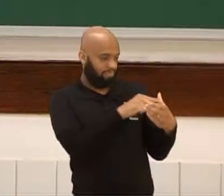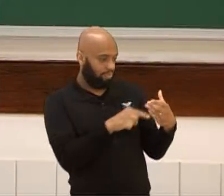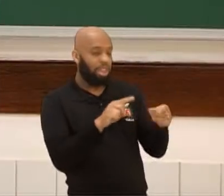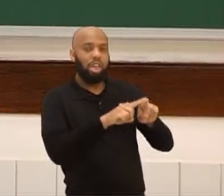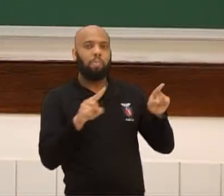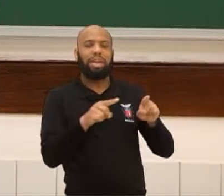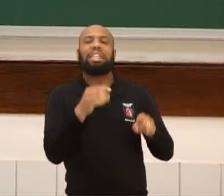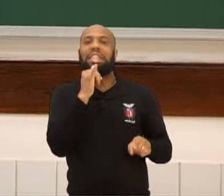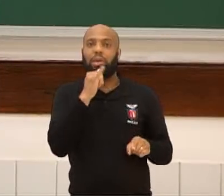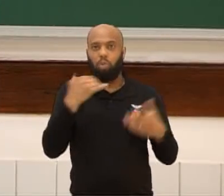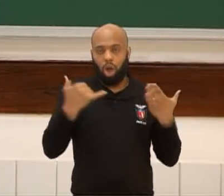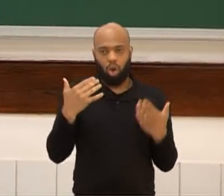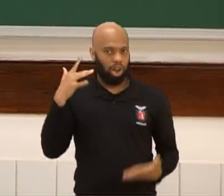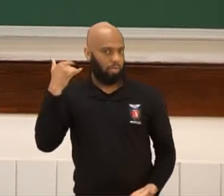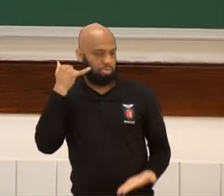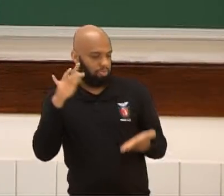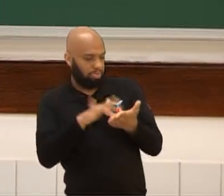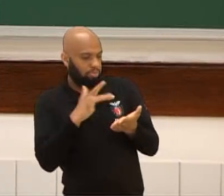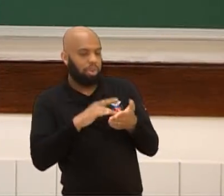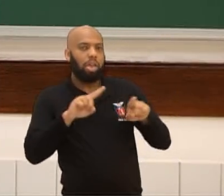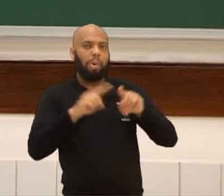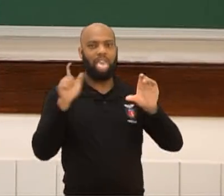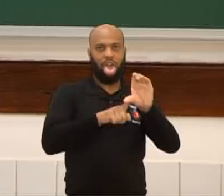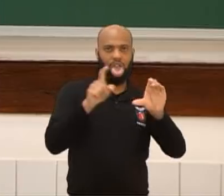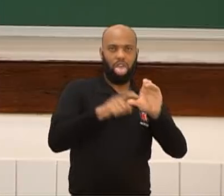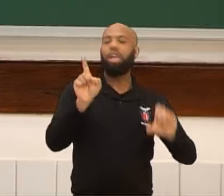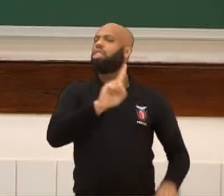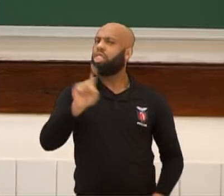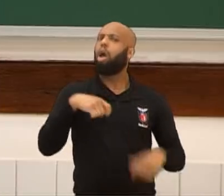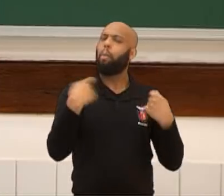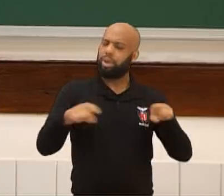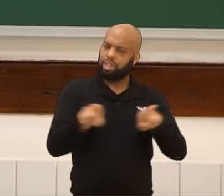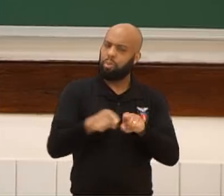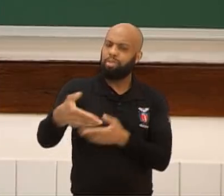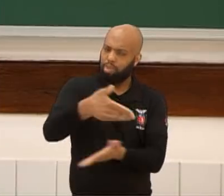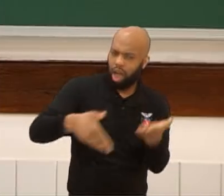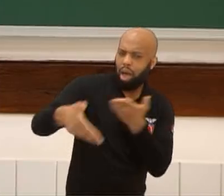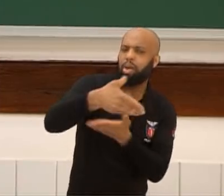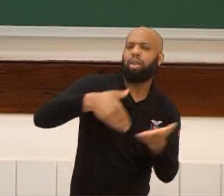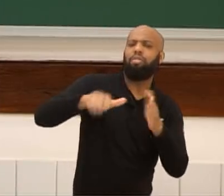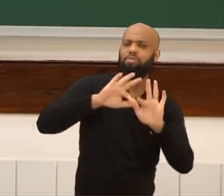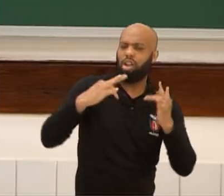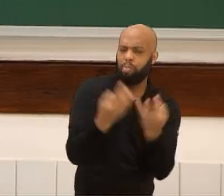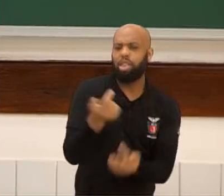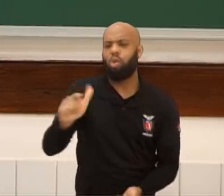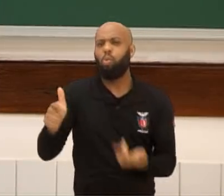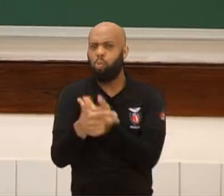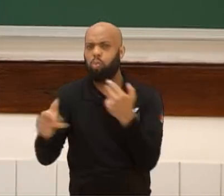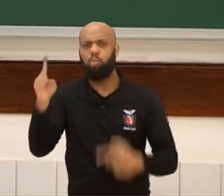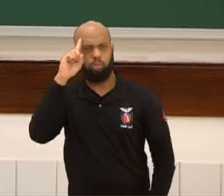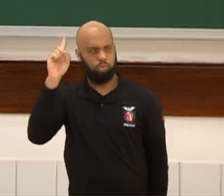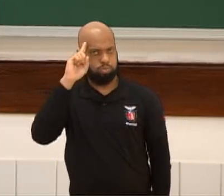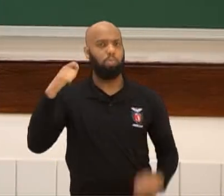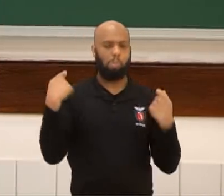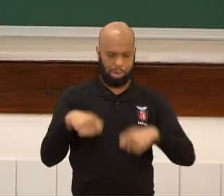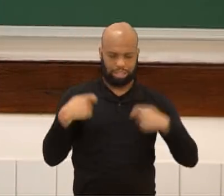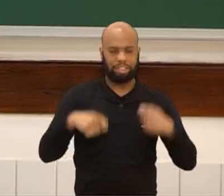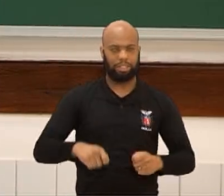ficar refém dele. A gente também tem nossa vida pessoal, precisa conversar com a família e ter outras relações no nosso dia a dia.